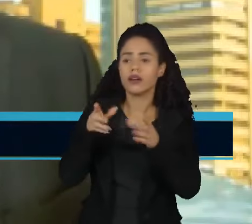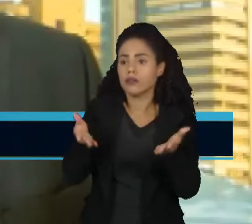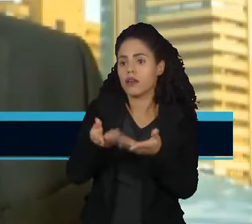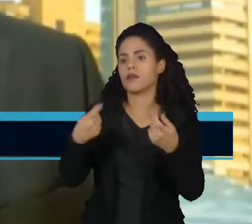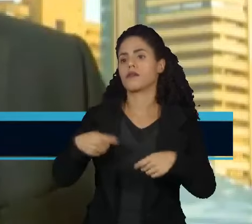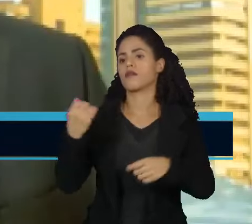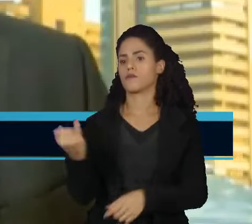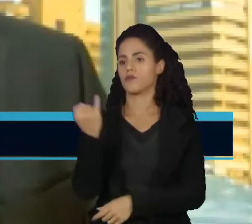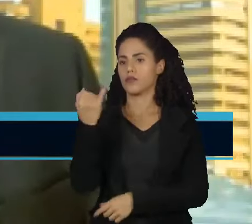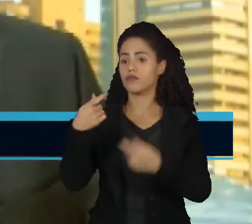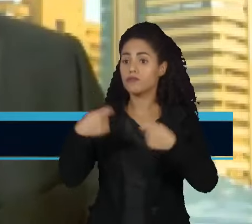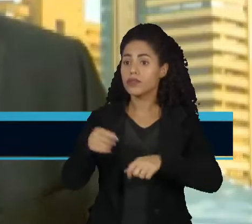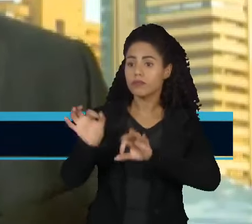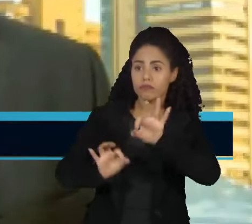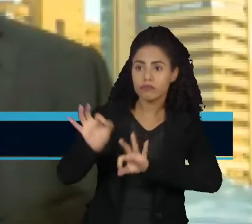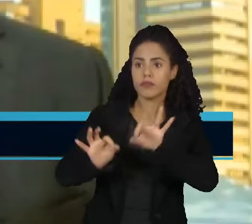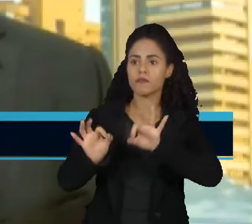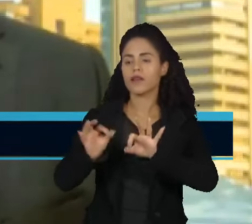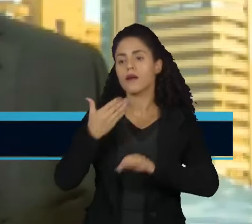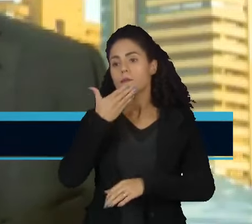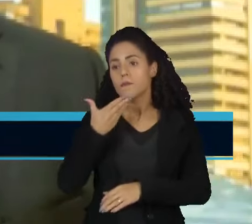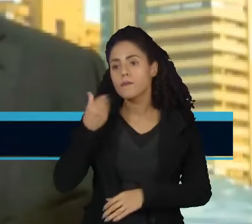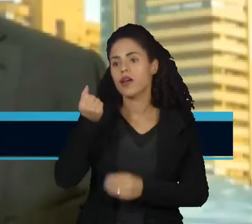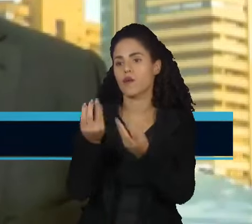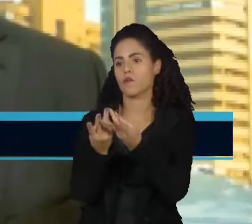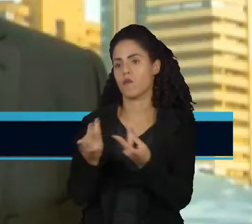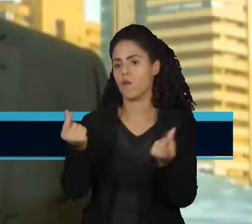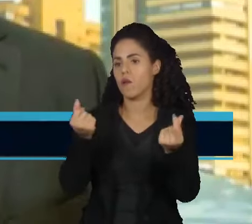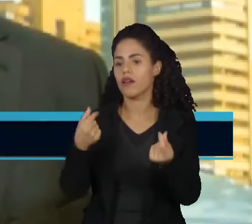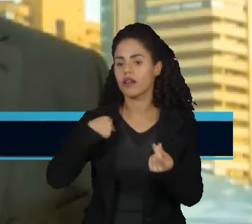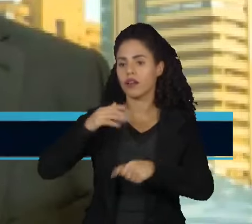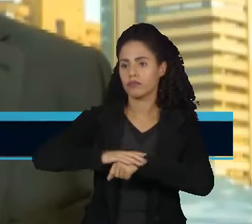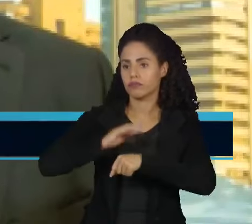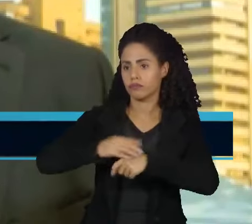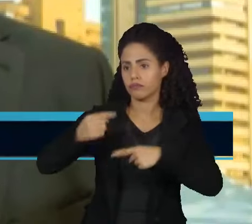acho que isso é fundamental para aperfeiçoar as políticas públicas no Brasil de combate à pobreza.